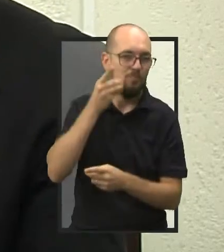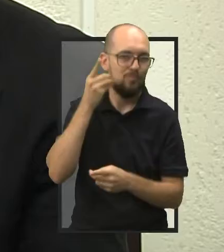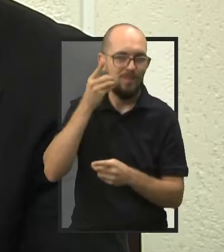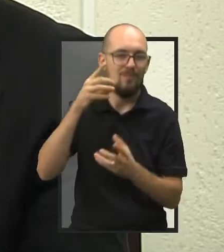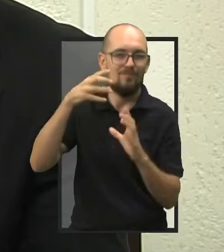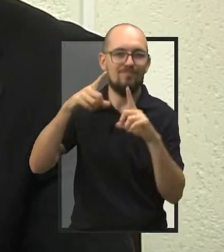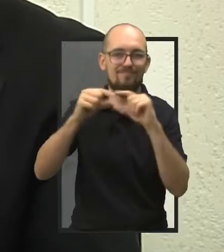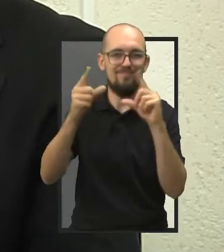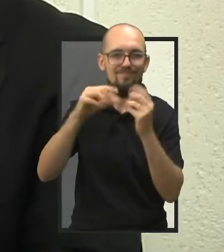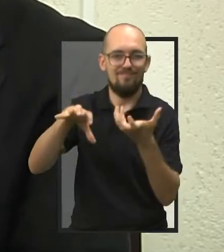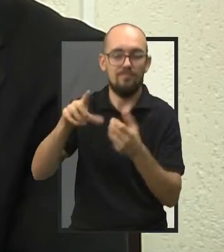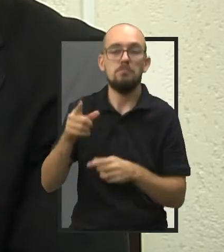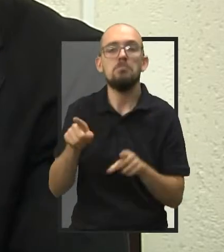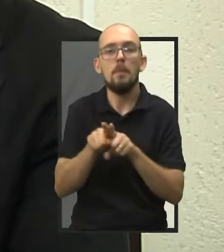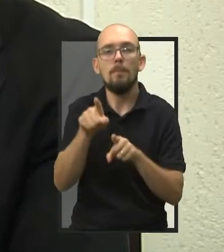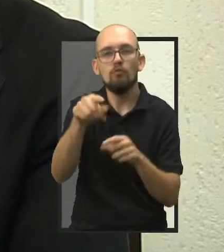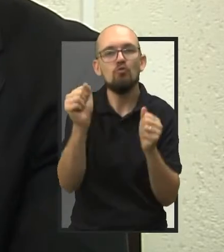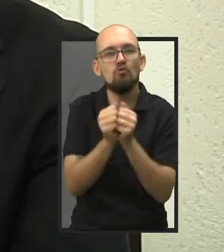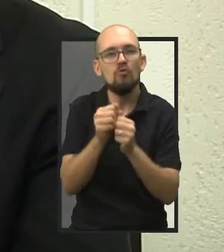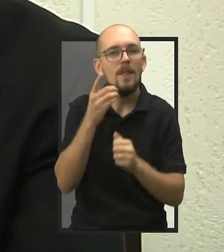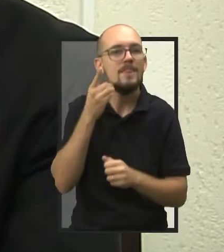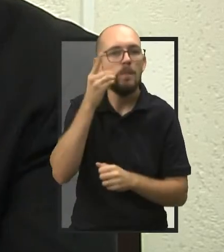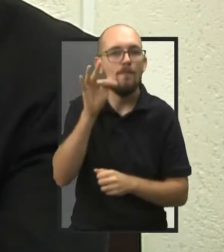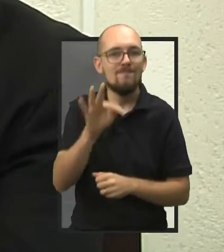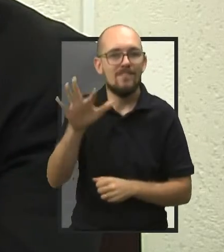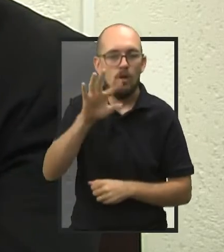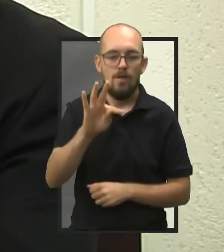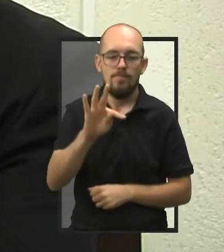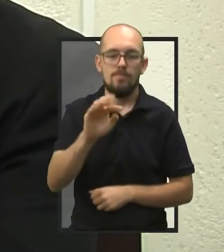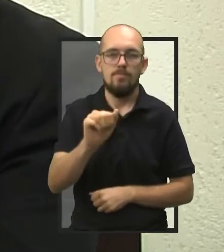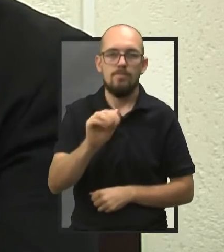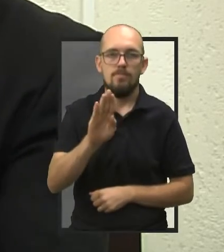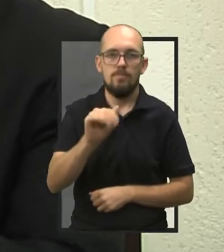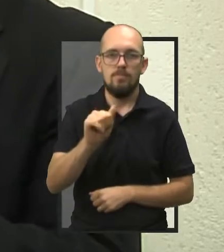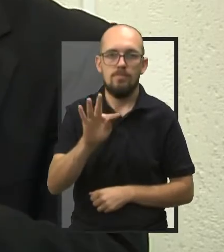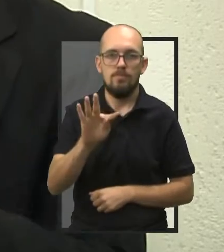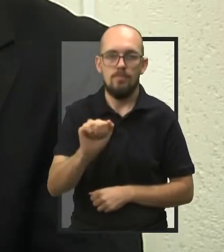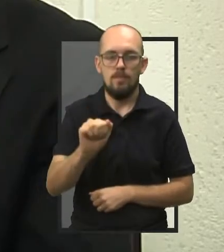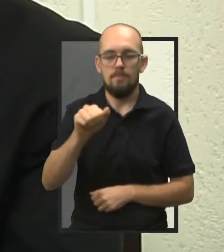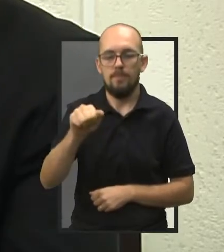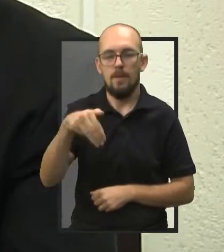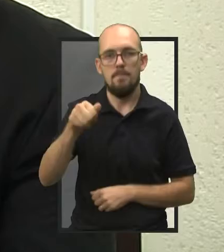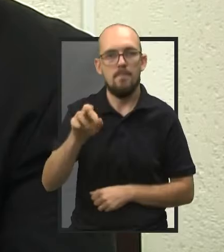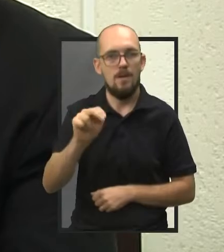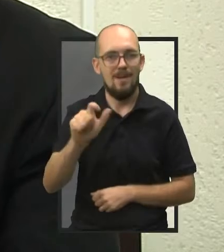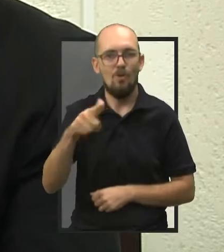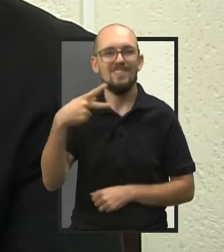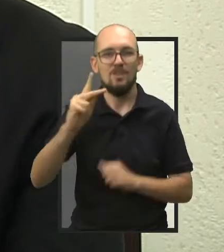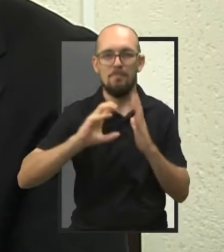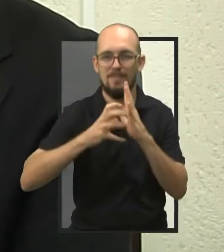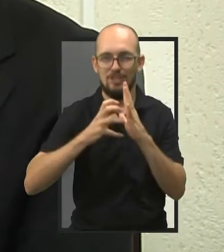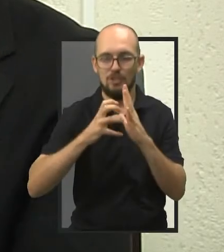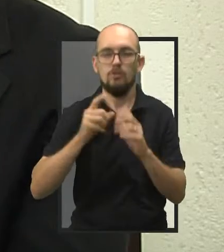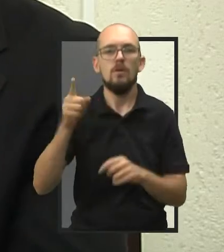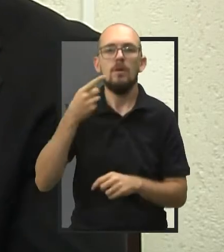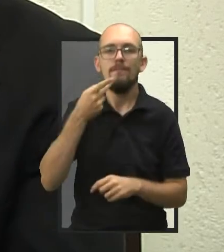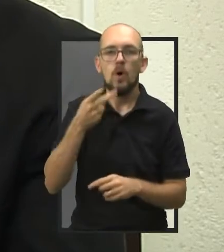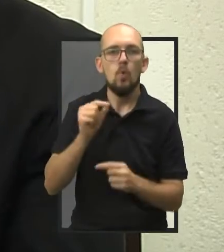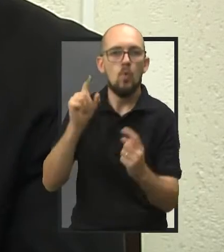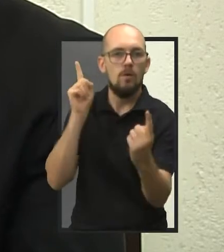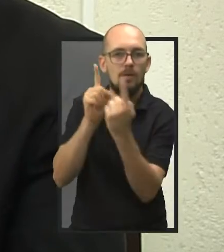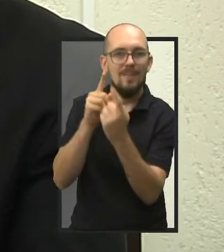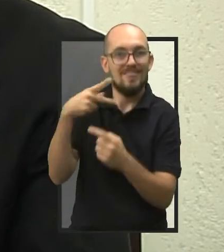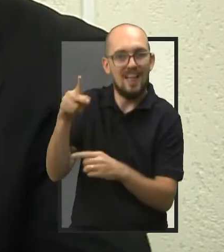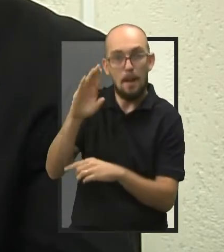senhor esteve também com a deputada federal Tabata Amaral, que é do seu partido, e lá no gabinete ela disse para o senhor que a principal